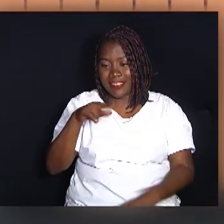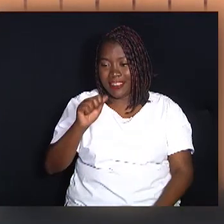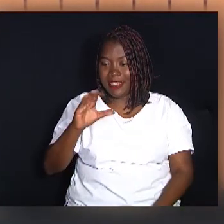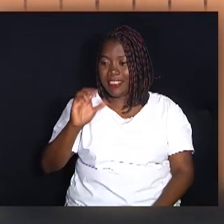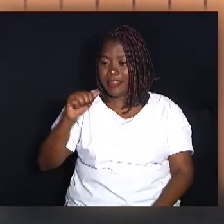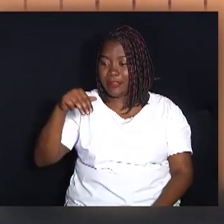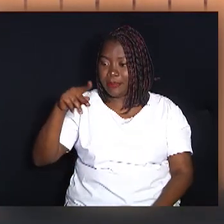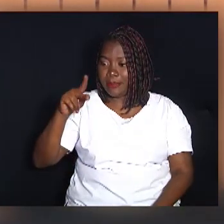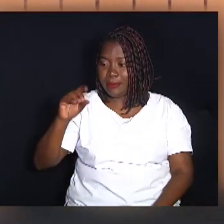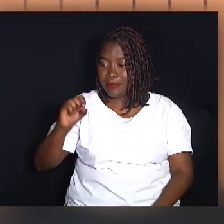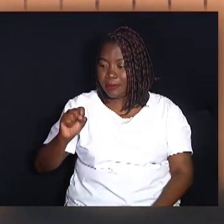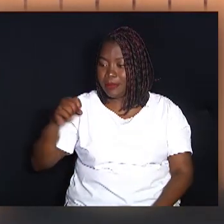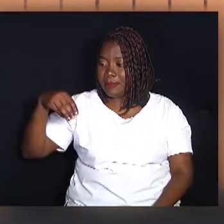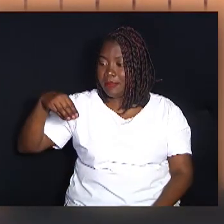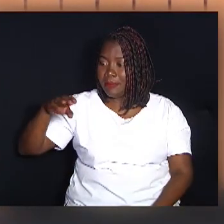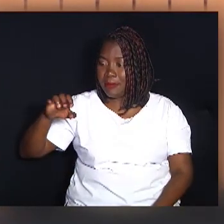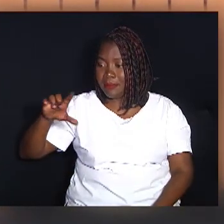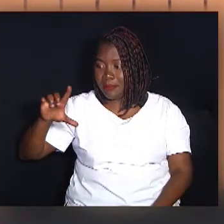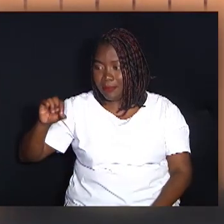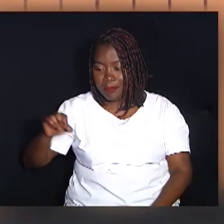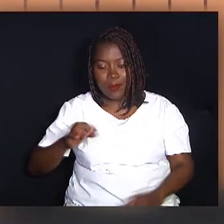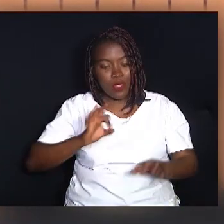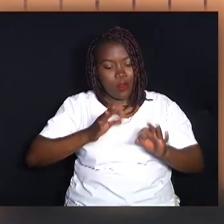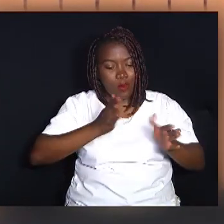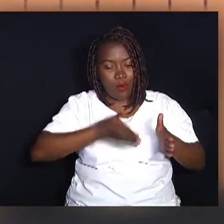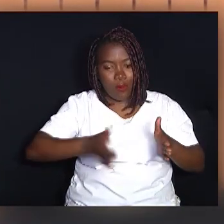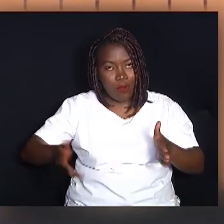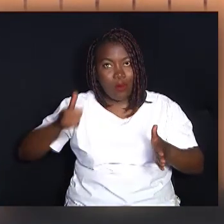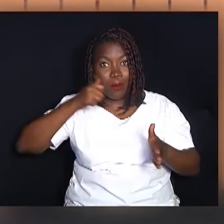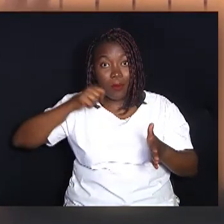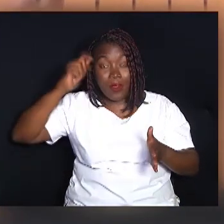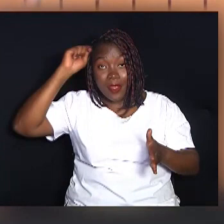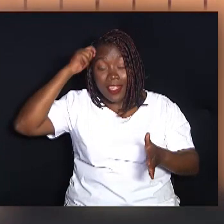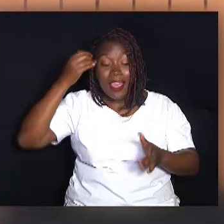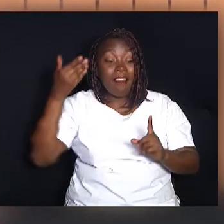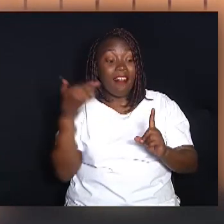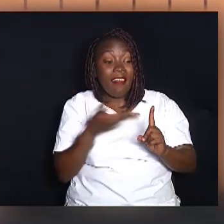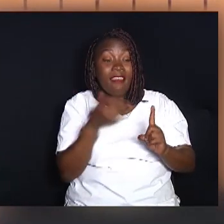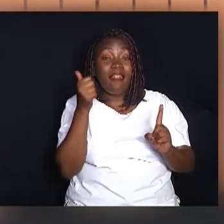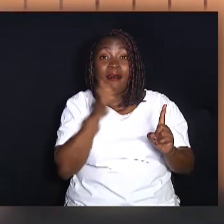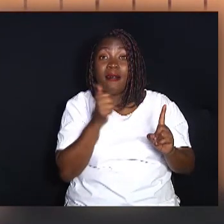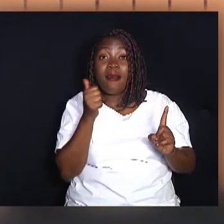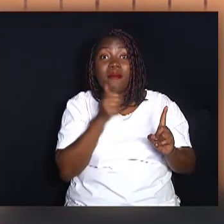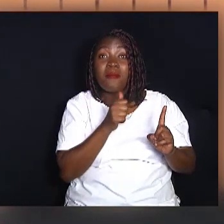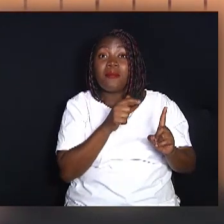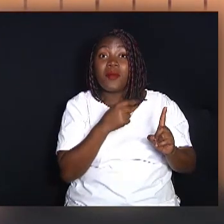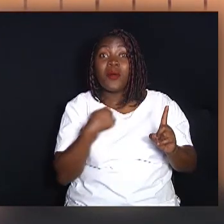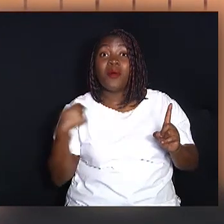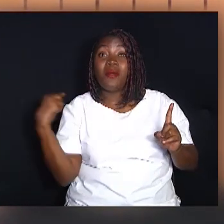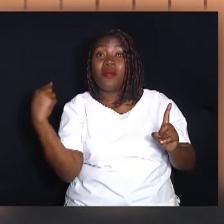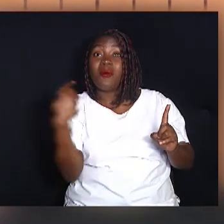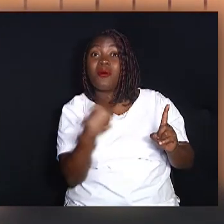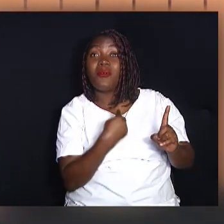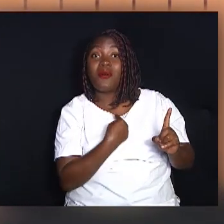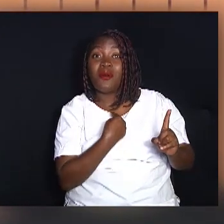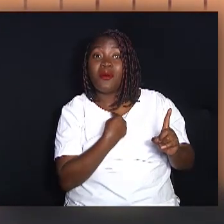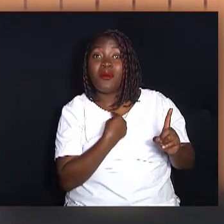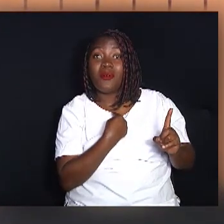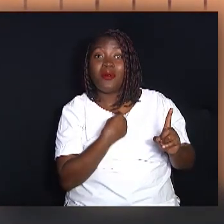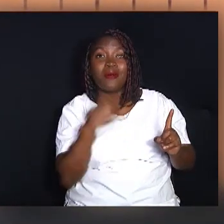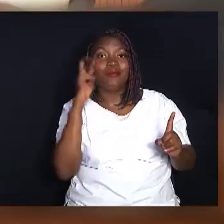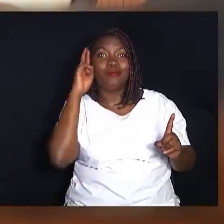Laudelina, né, que é uma das maiores líderes do século XX, como nossa patrona,